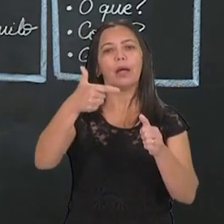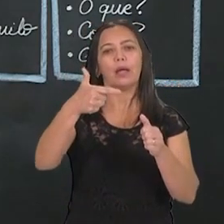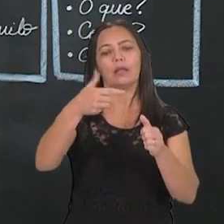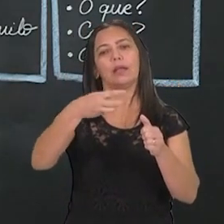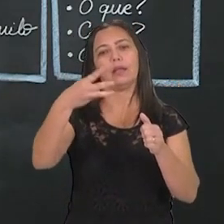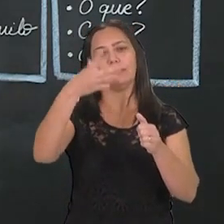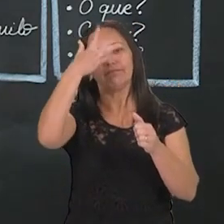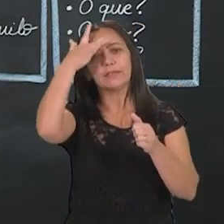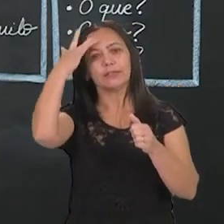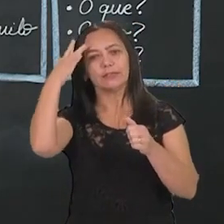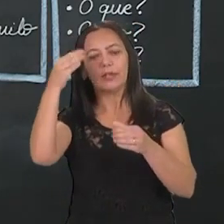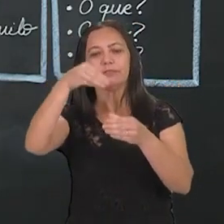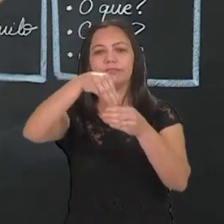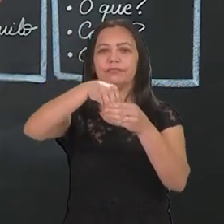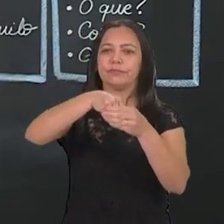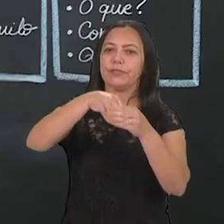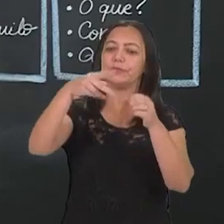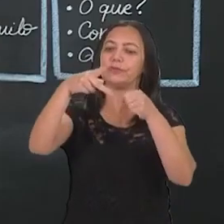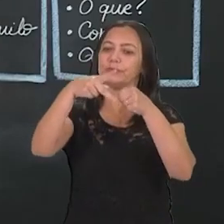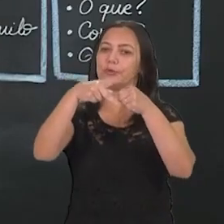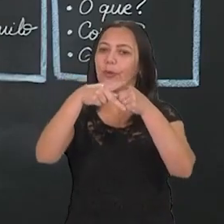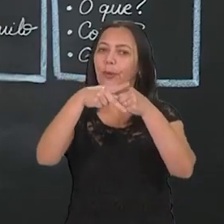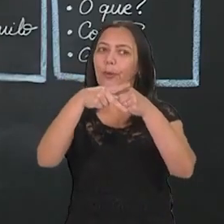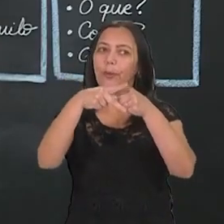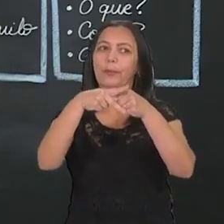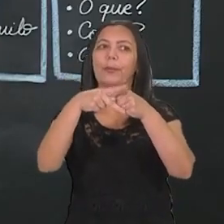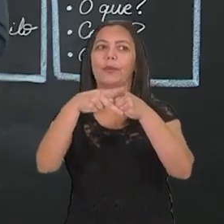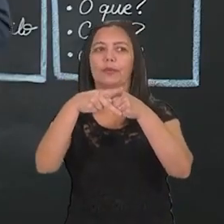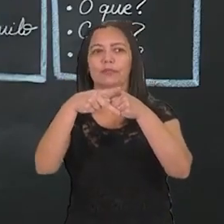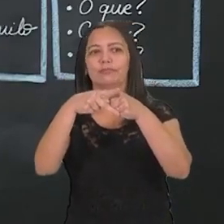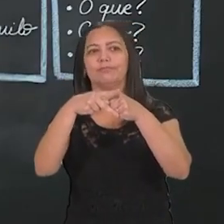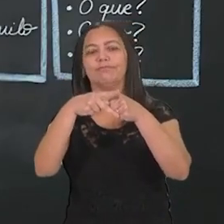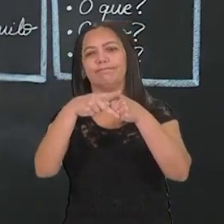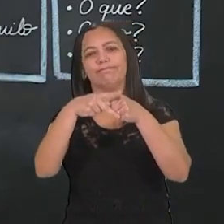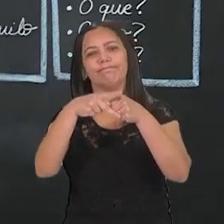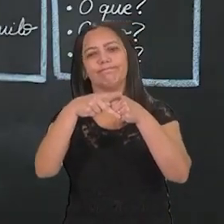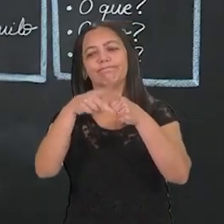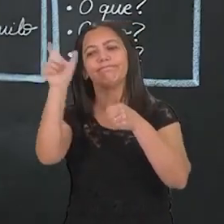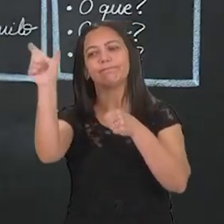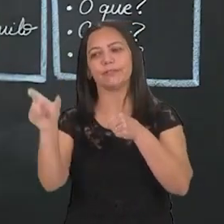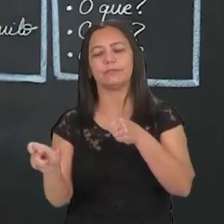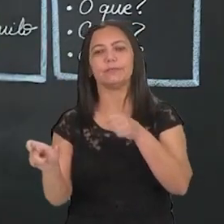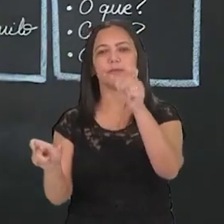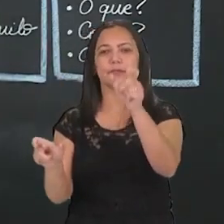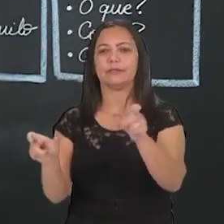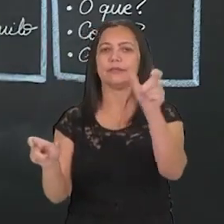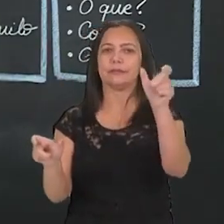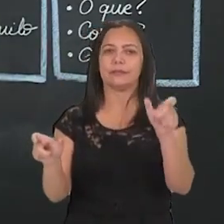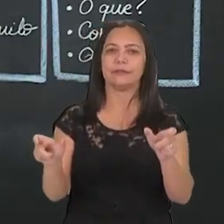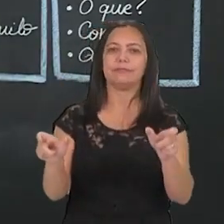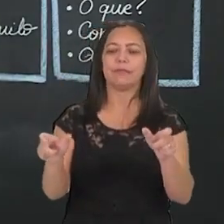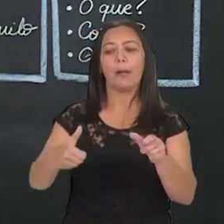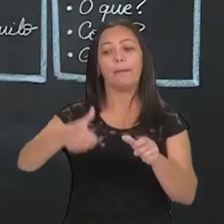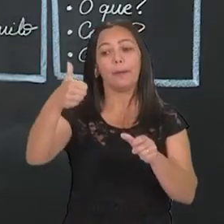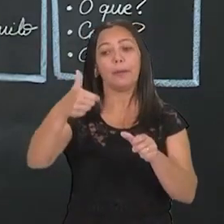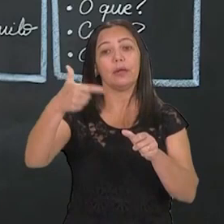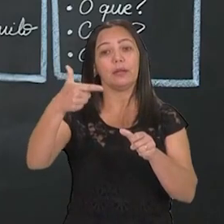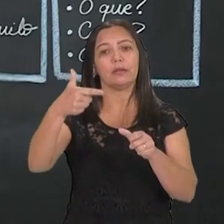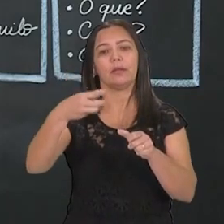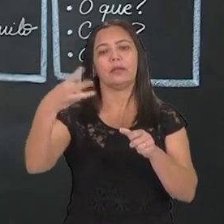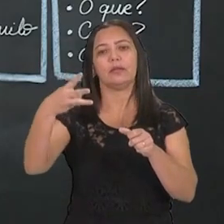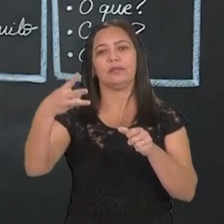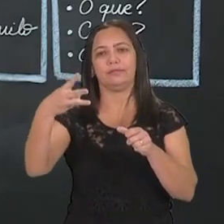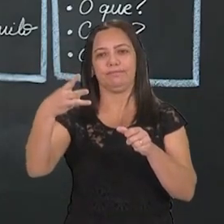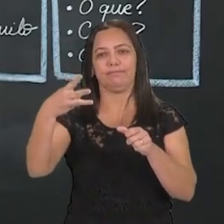a terceira. Tudo que a gente vai ver aqui agora tem a ver com essa divisão. Por isso que vem logo no topo, ó, os pronomes pessoais e as pessoas do discurso. Primeira, segunda